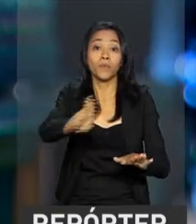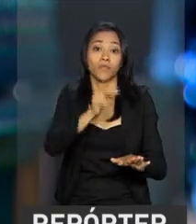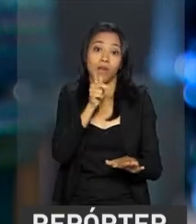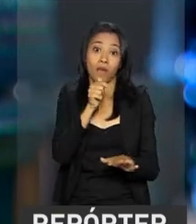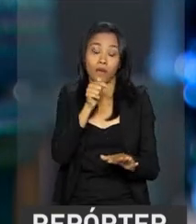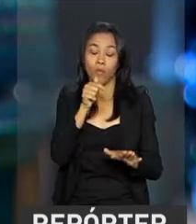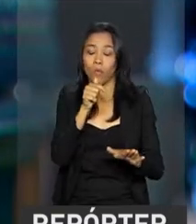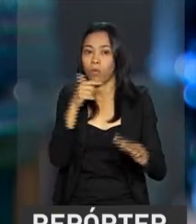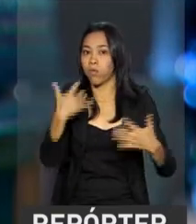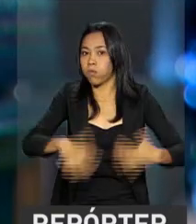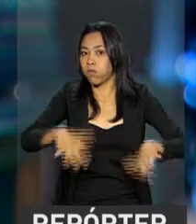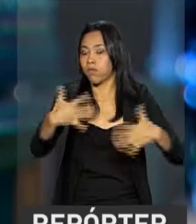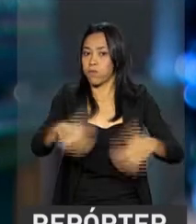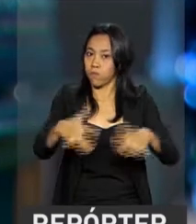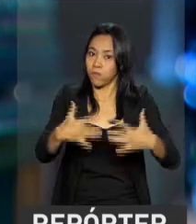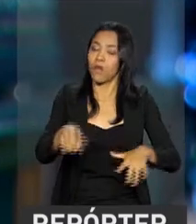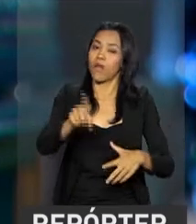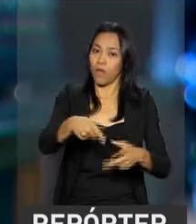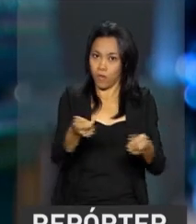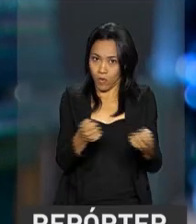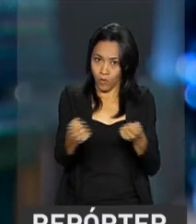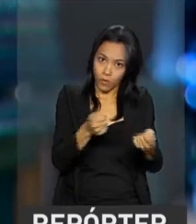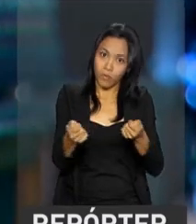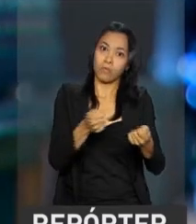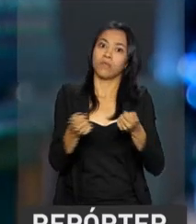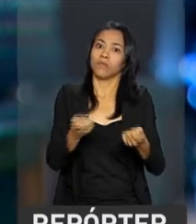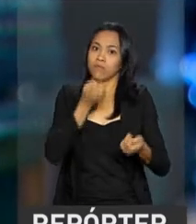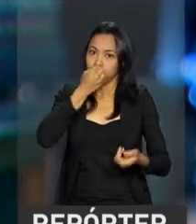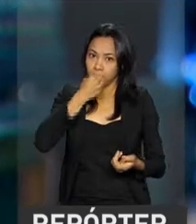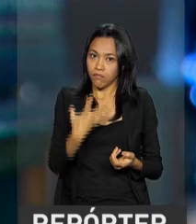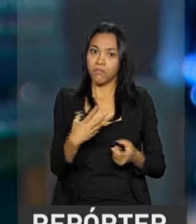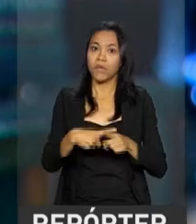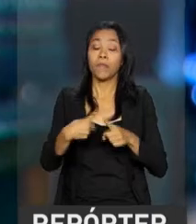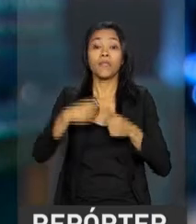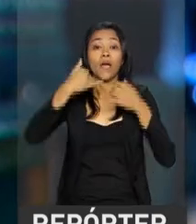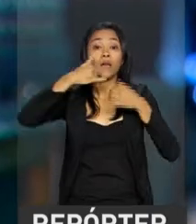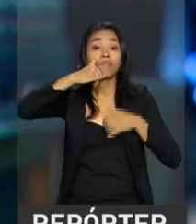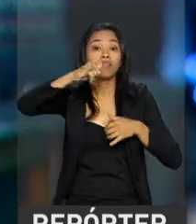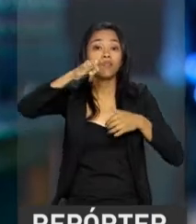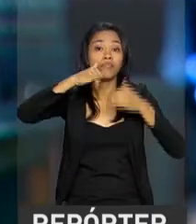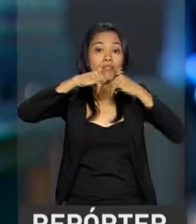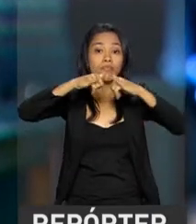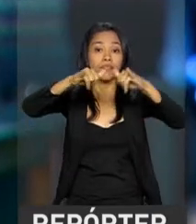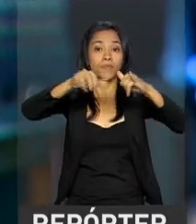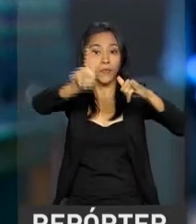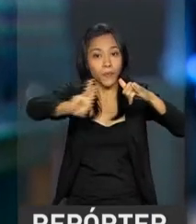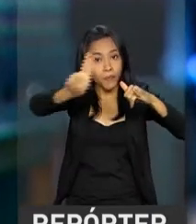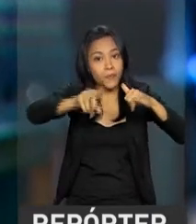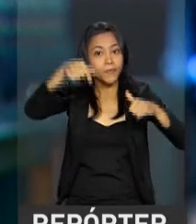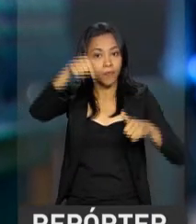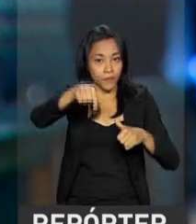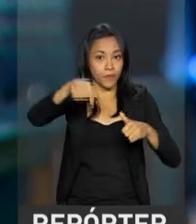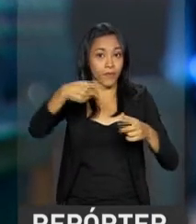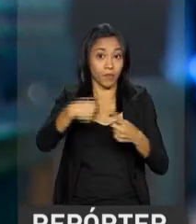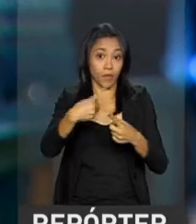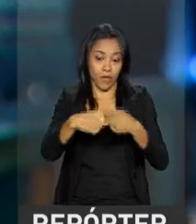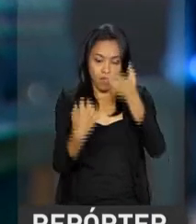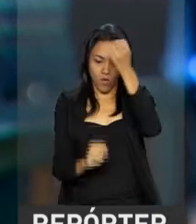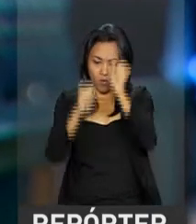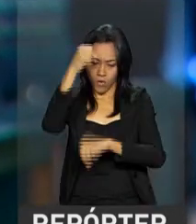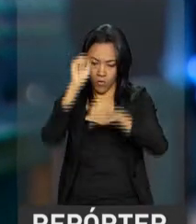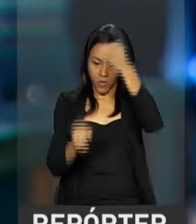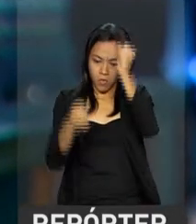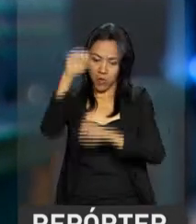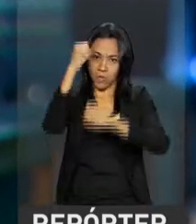uma economia significativa também na energia utilizada pela pela rotativa que é usado diretamente